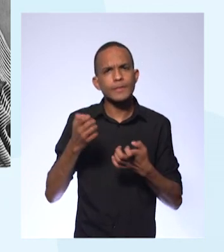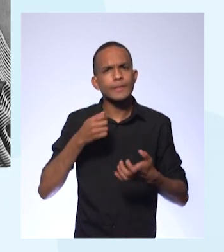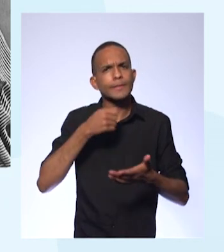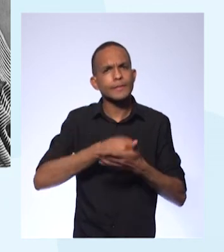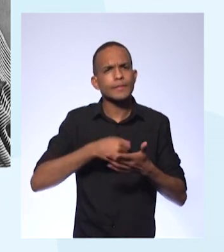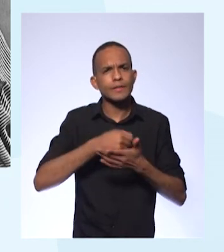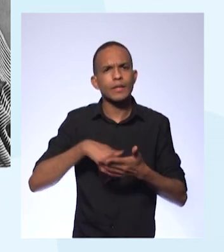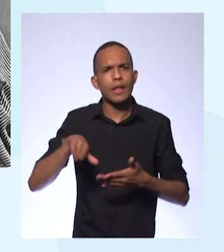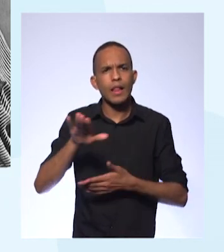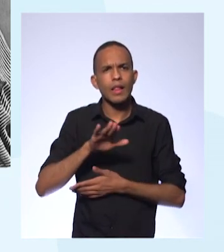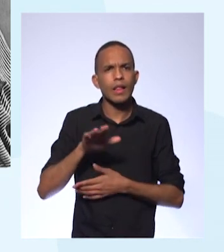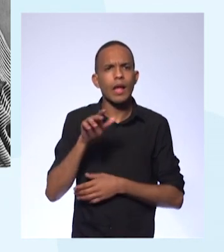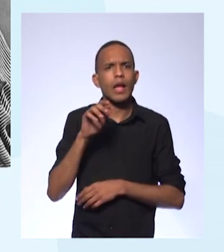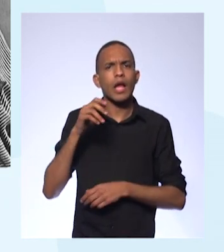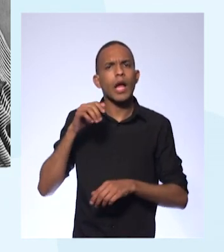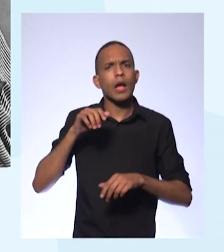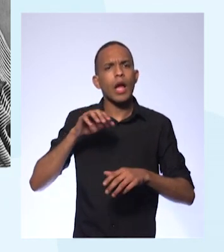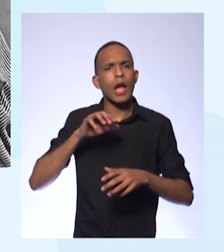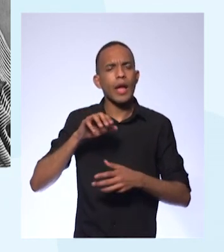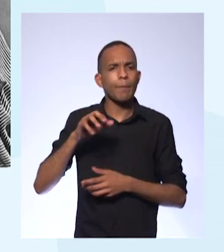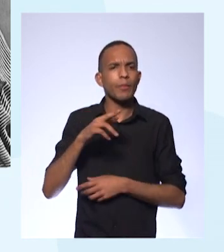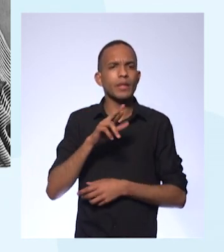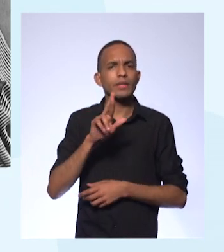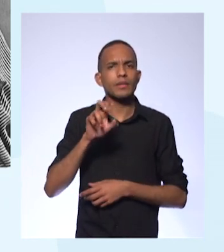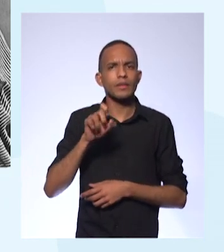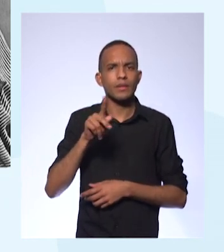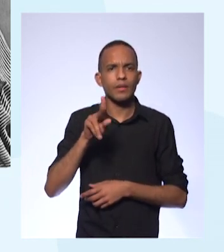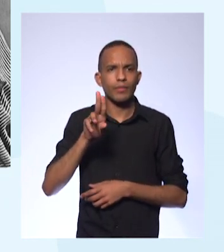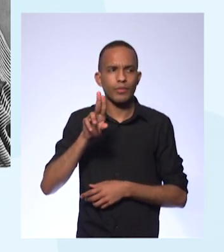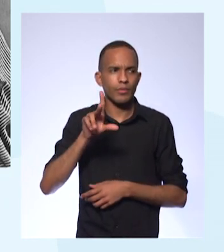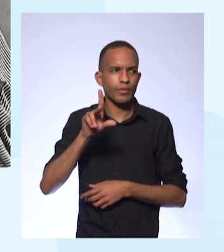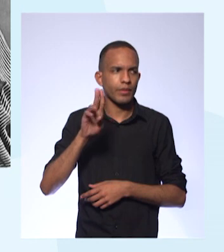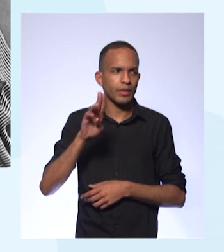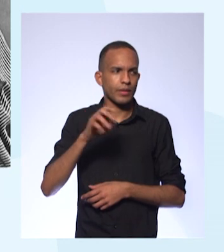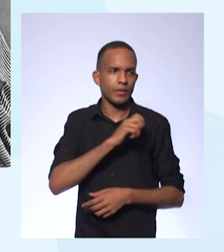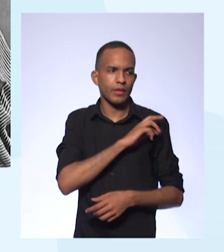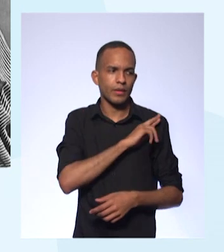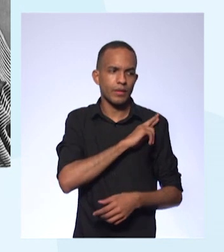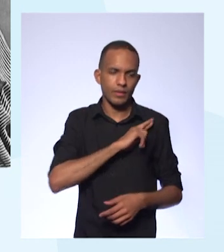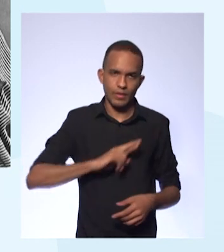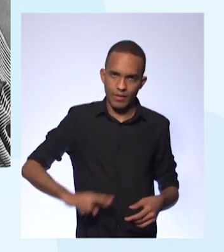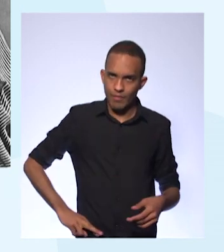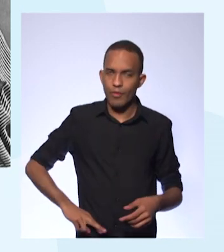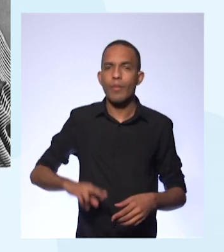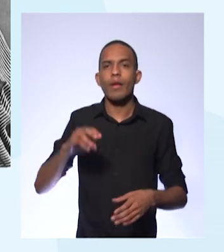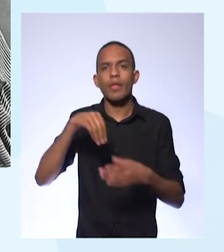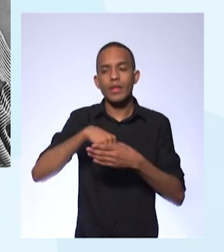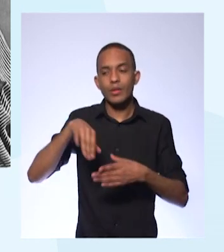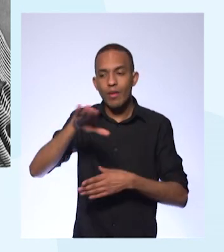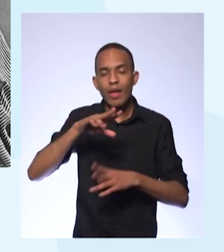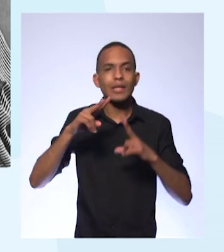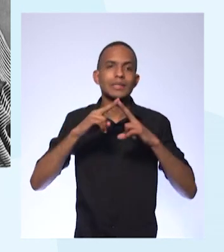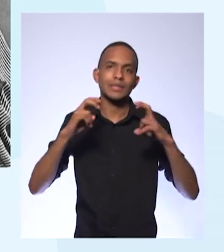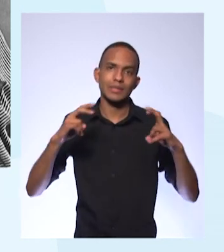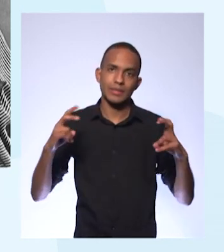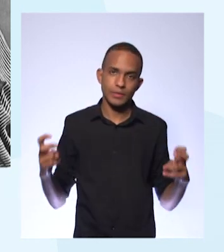República Rio-Grandense Brasileira na tentativa de proclamar outra república dentro de Santa